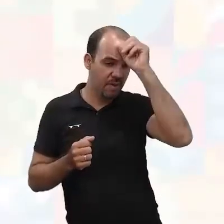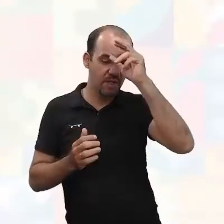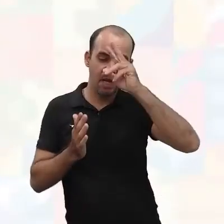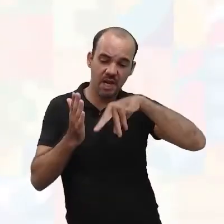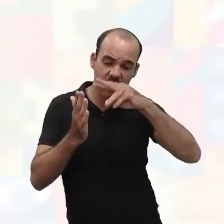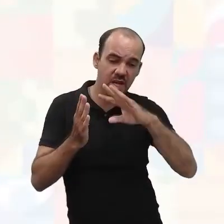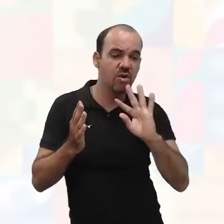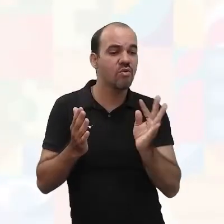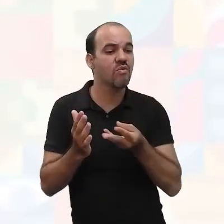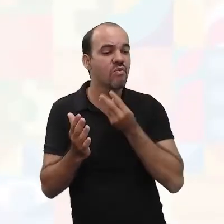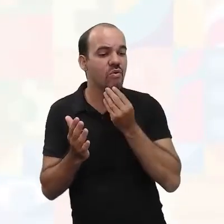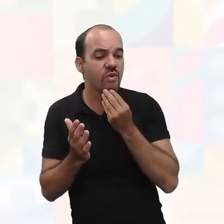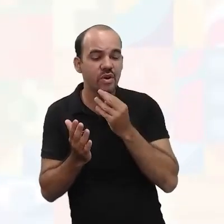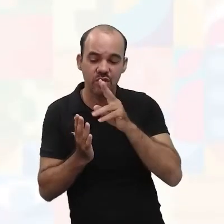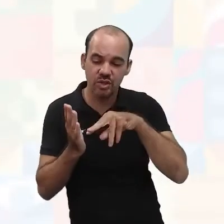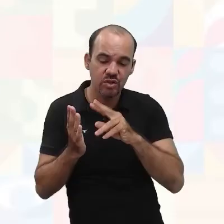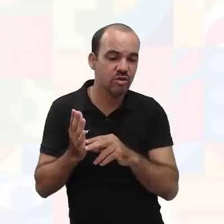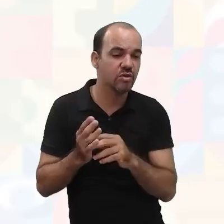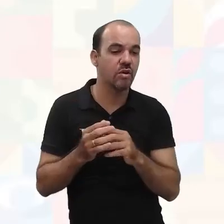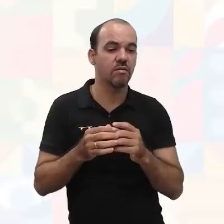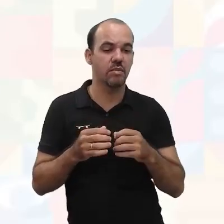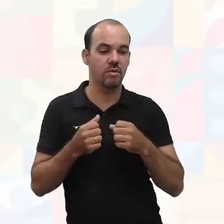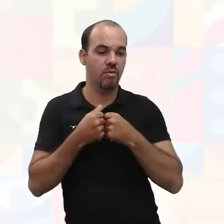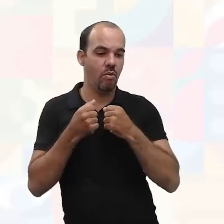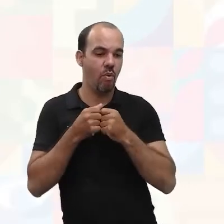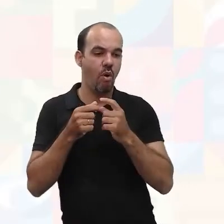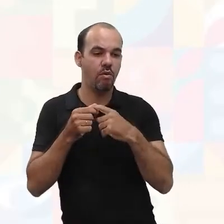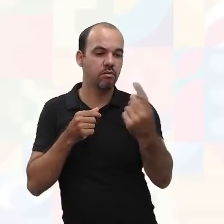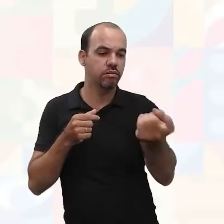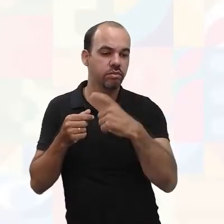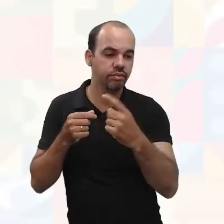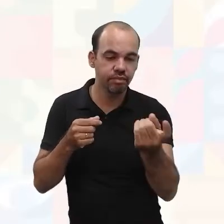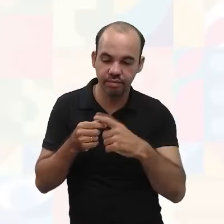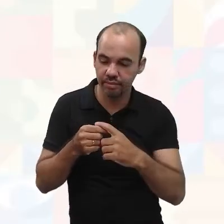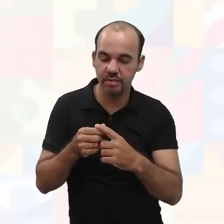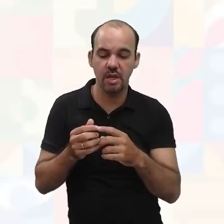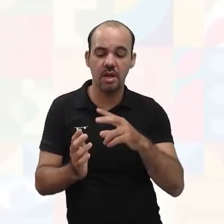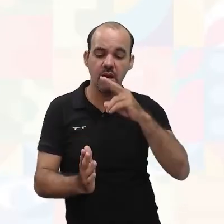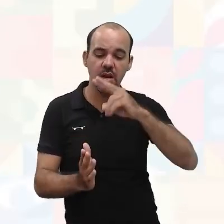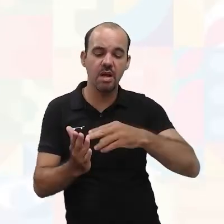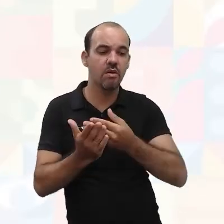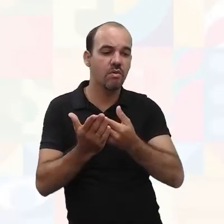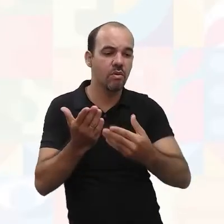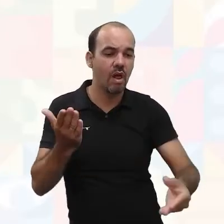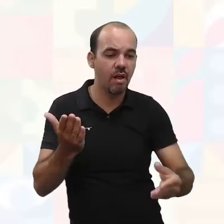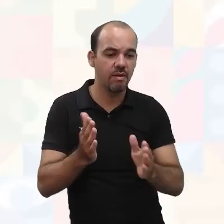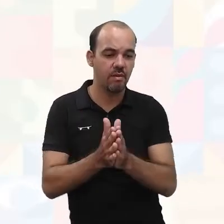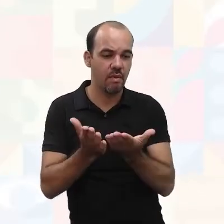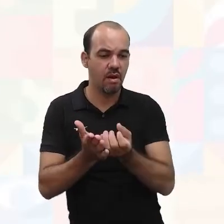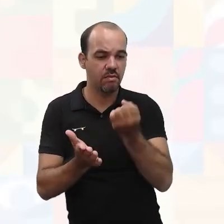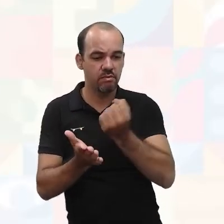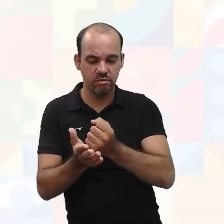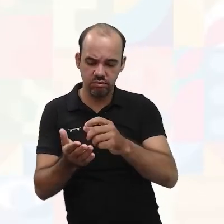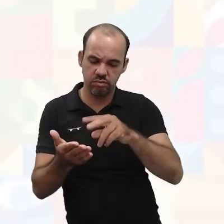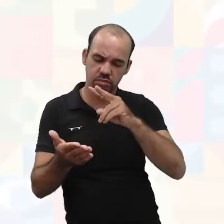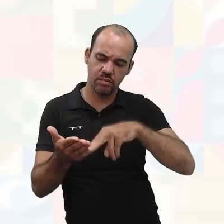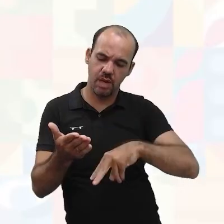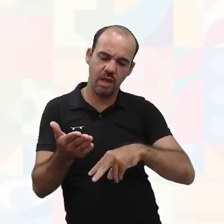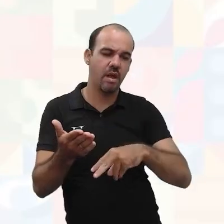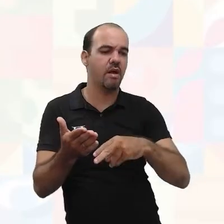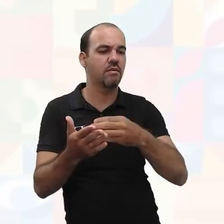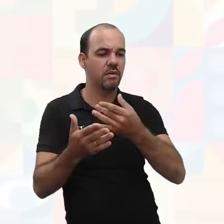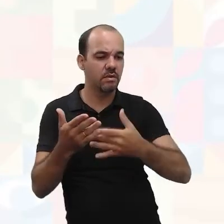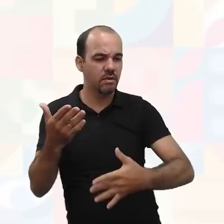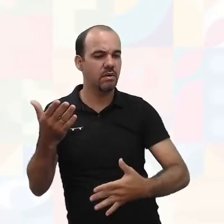conhecimento mínimo para tomar um ônibus, para assinar um contrato de trabalho. Então, entre os objetivos do manifesto, né, dos